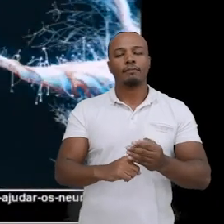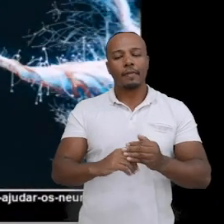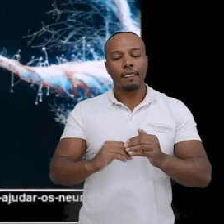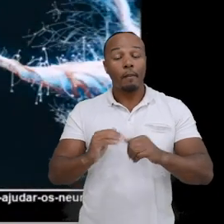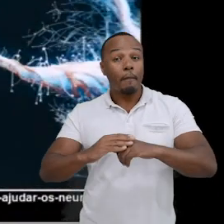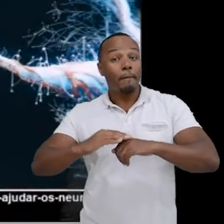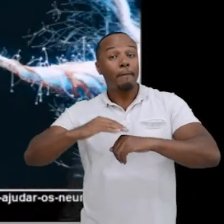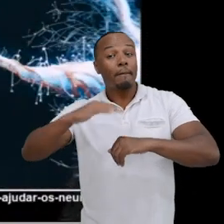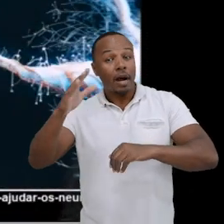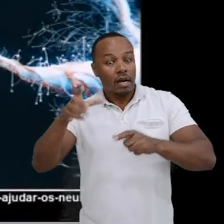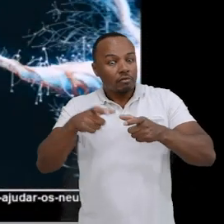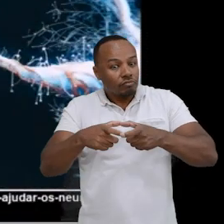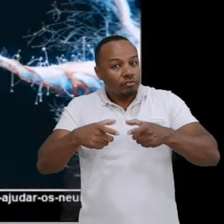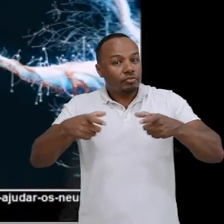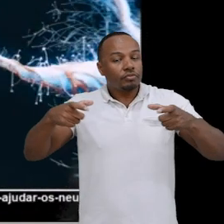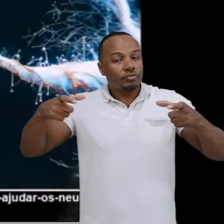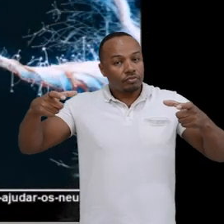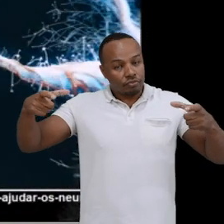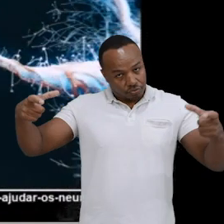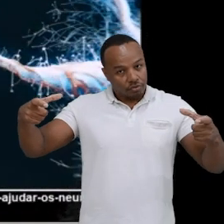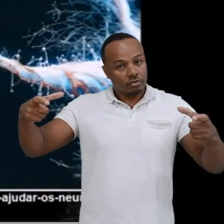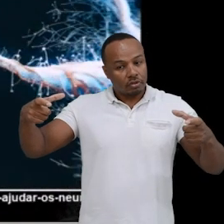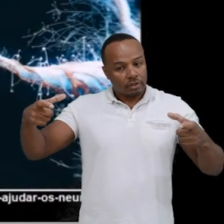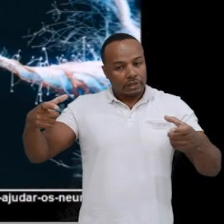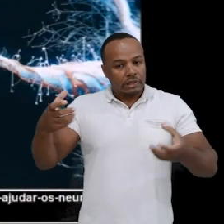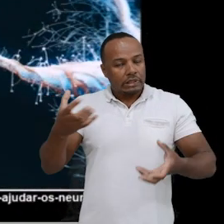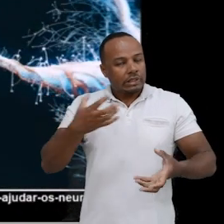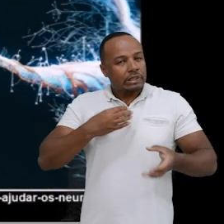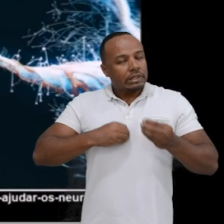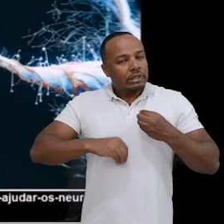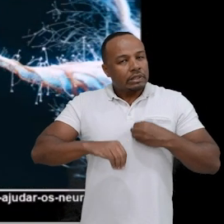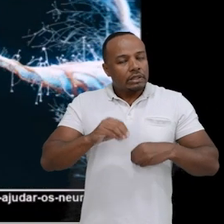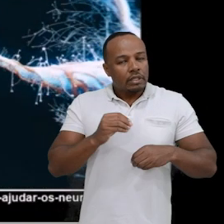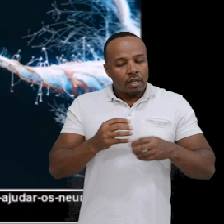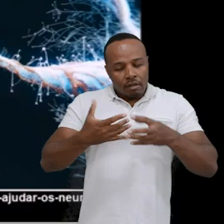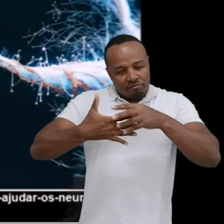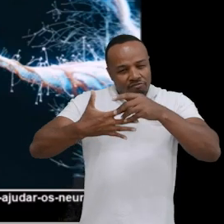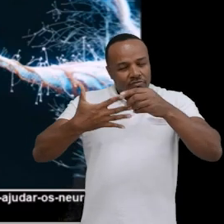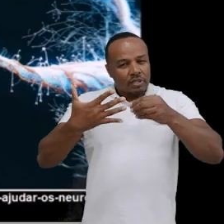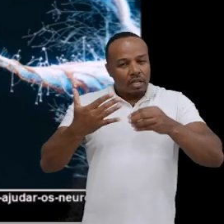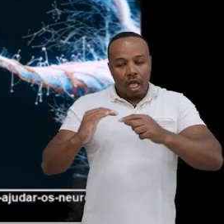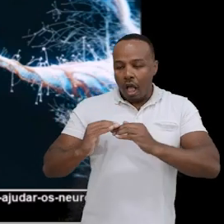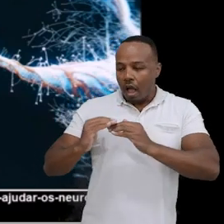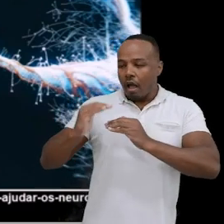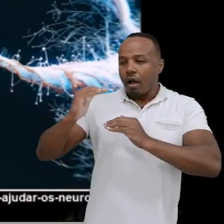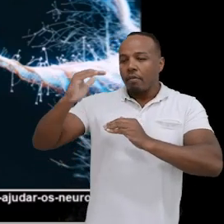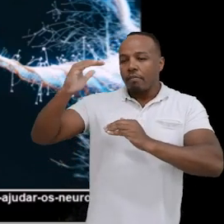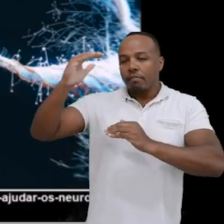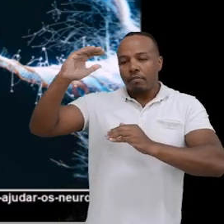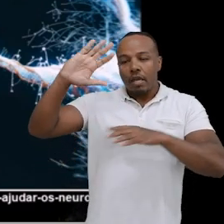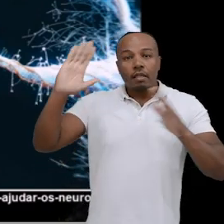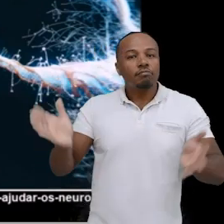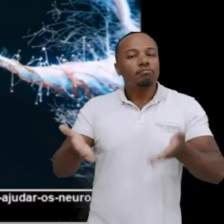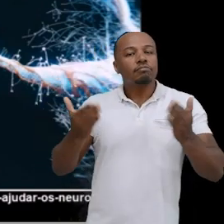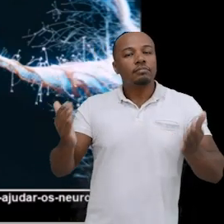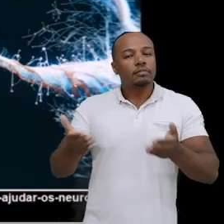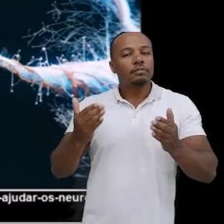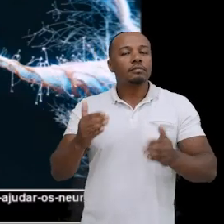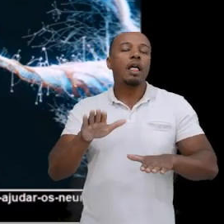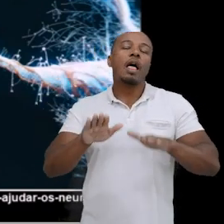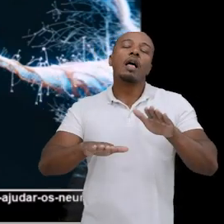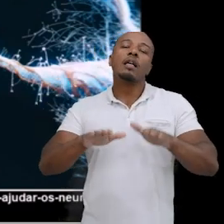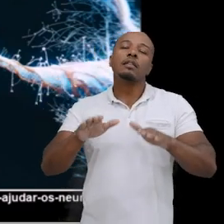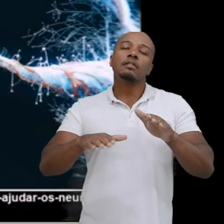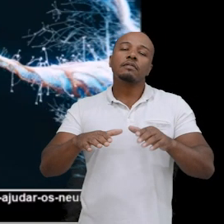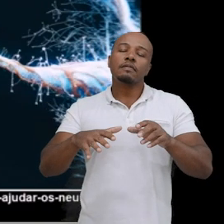de dendritos, maior o poder de captação dos estímulos sensoriais. E essa galhada aumenta conforme